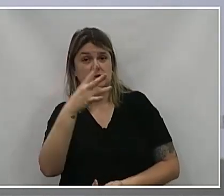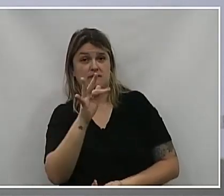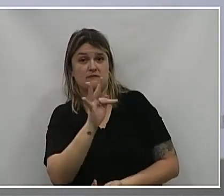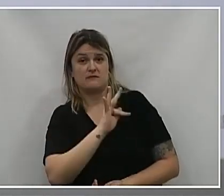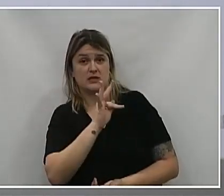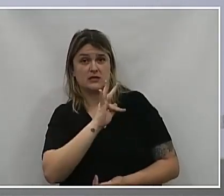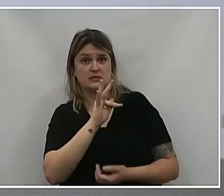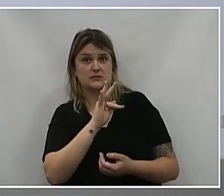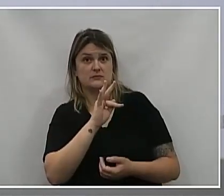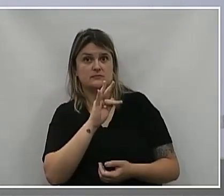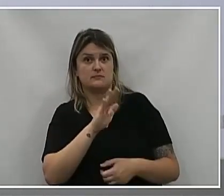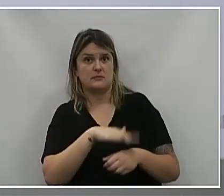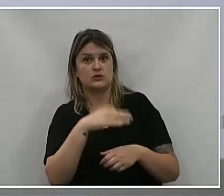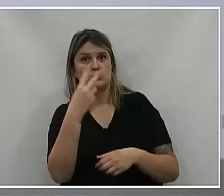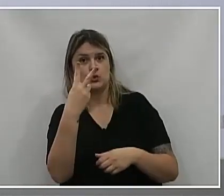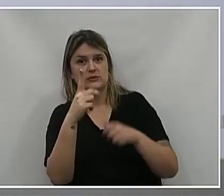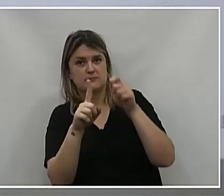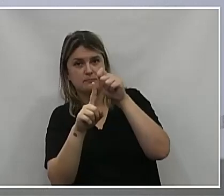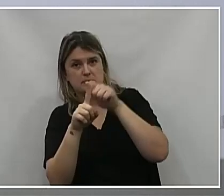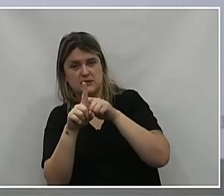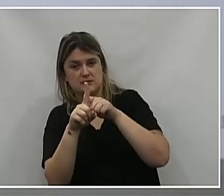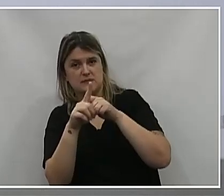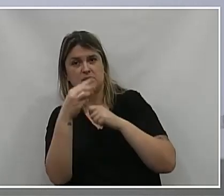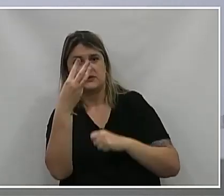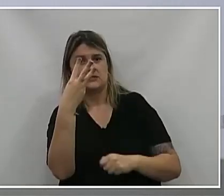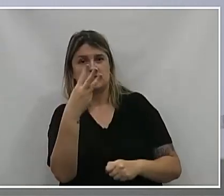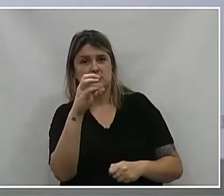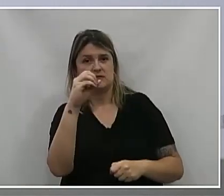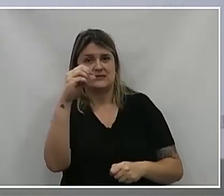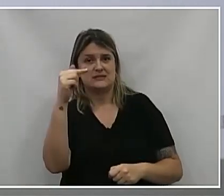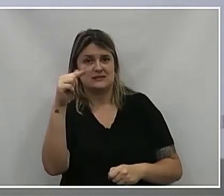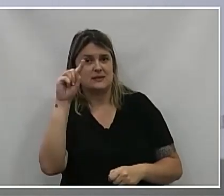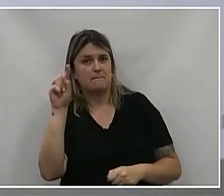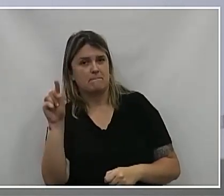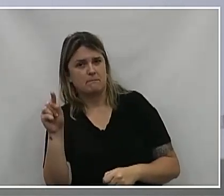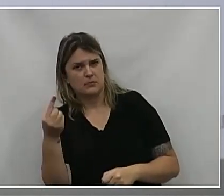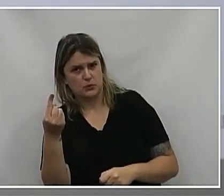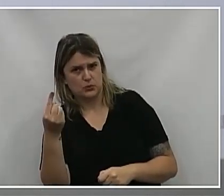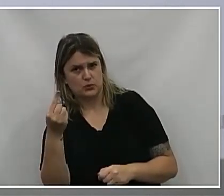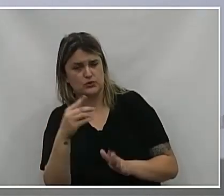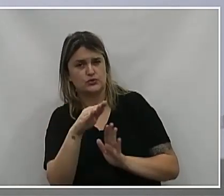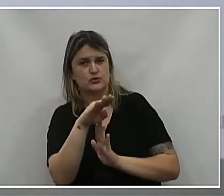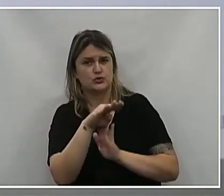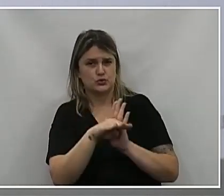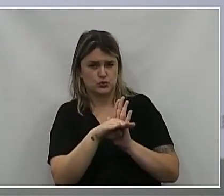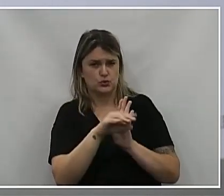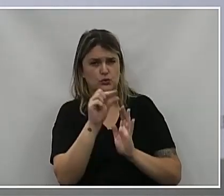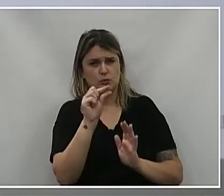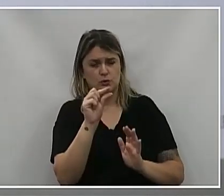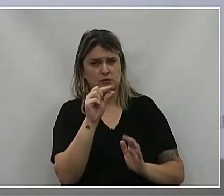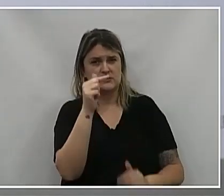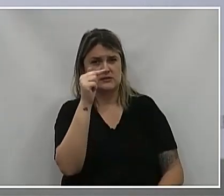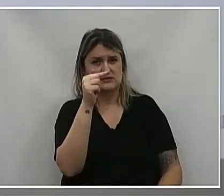seriam os próximos 2 meses, era de 307 mil, então já com um desconto menor, né,